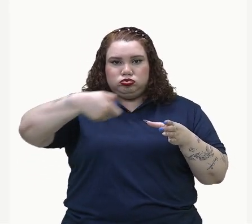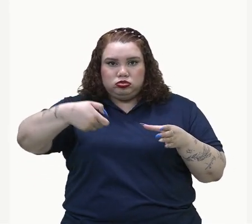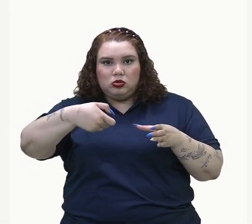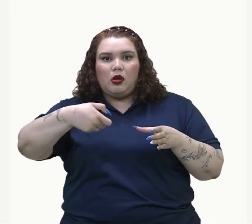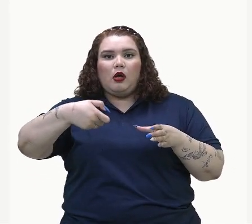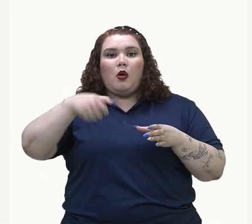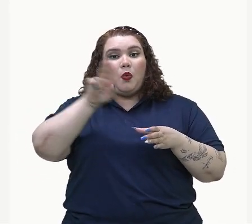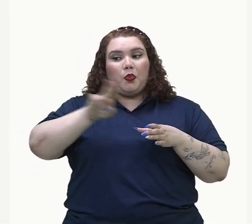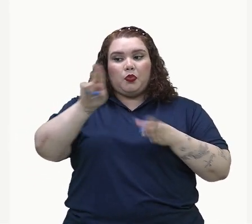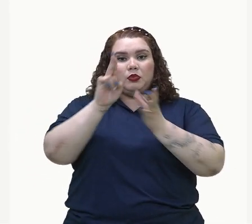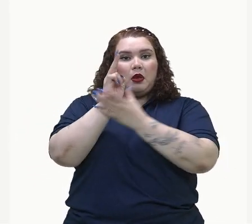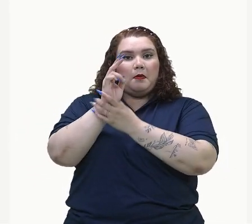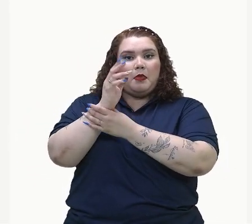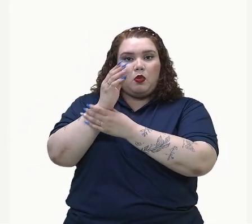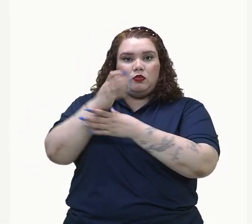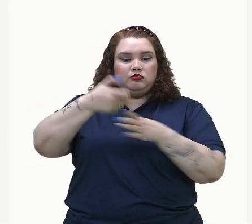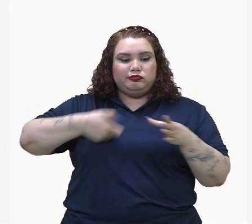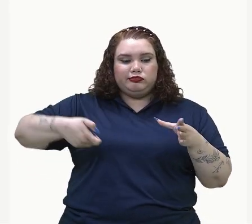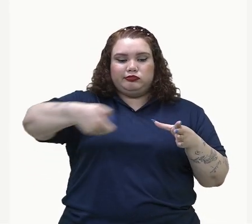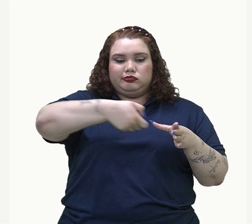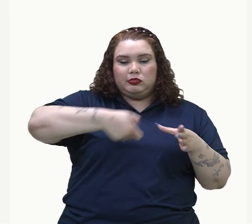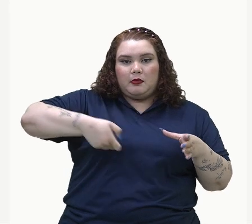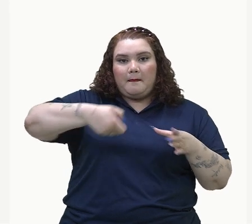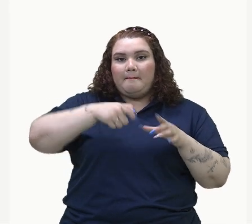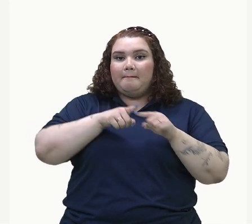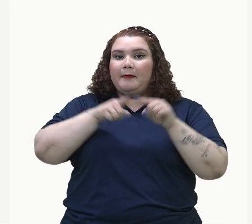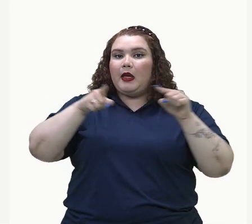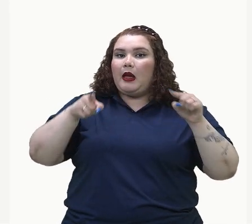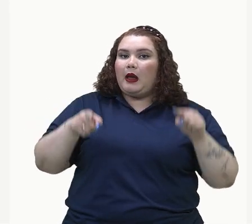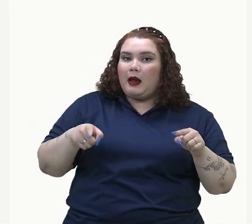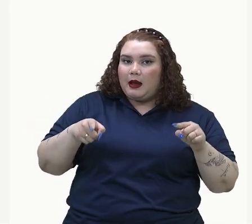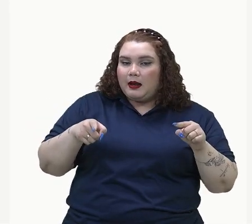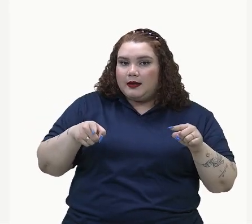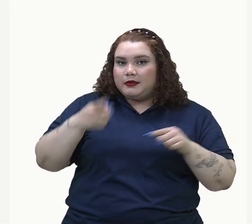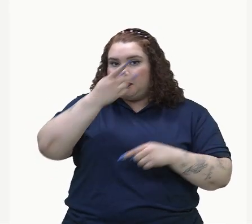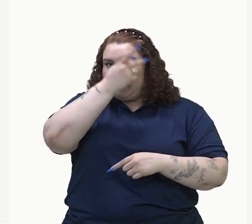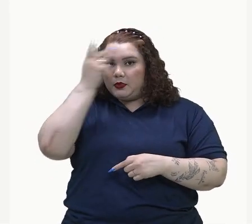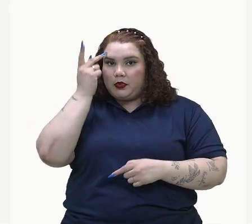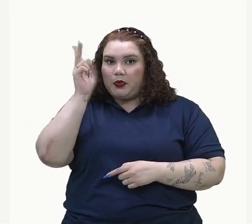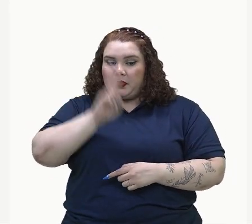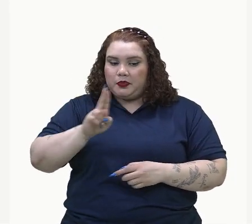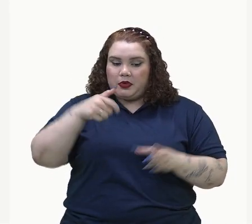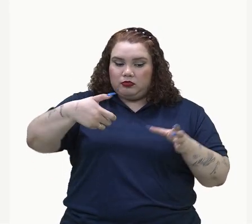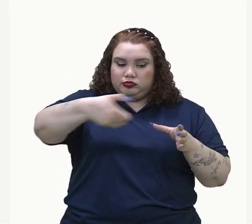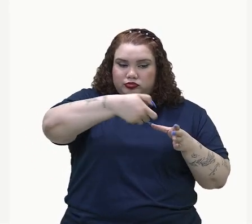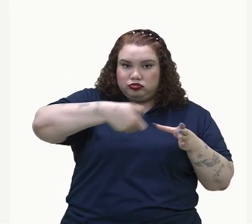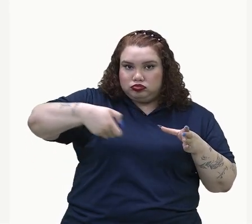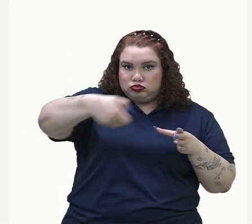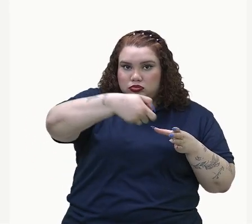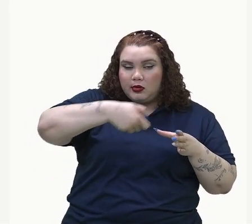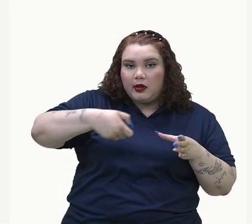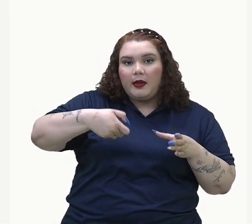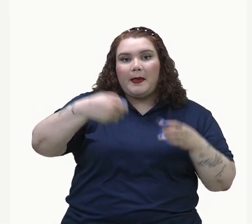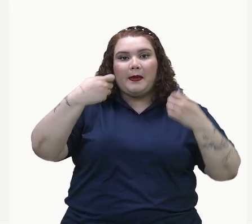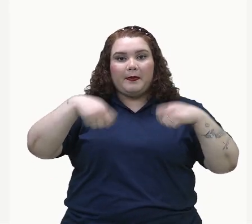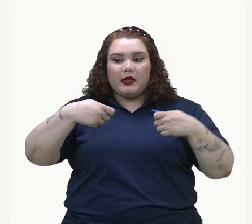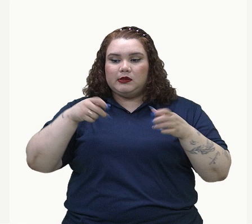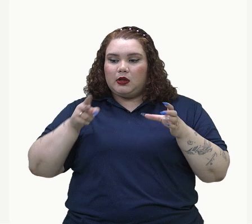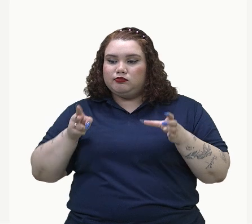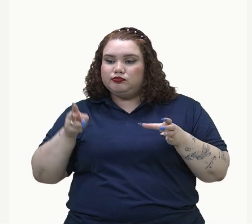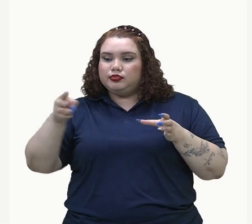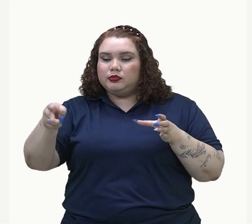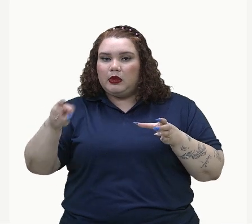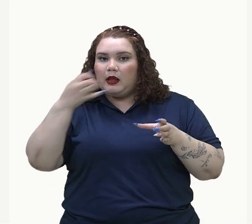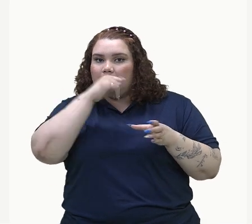manualmente. Mas quem usa a batedeira, ela é um exemplo de